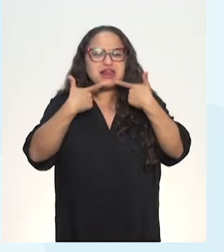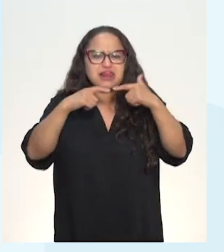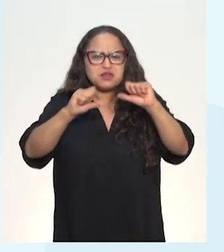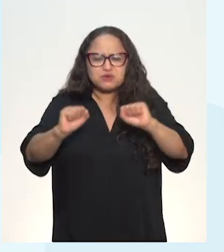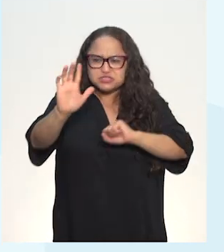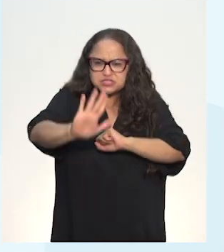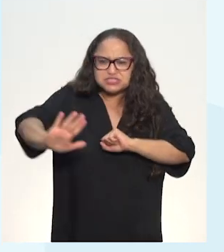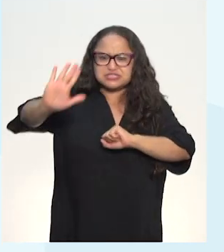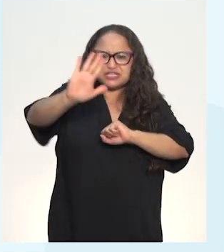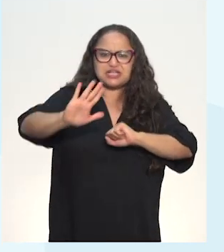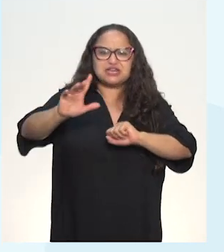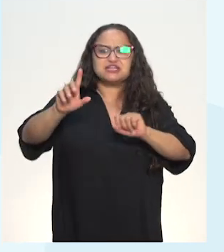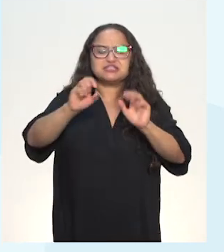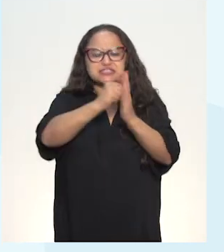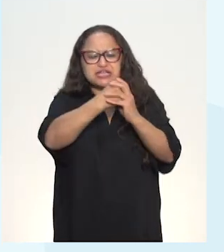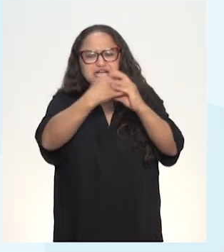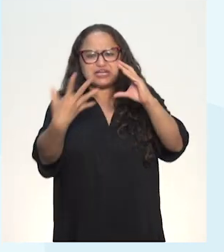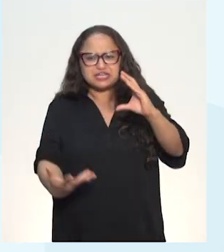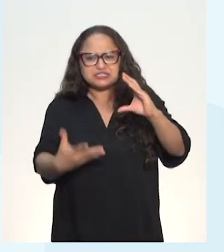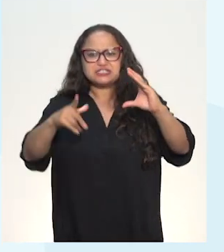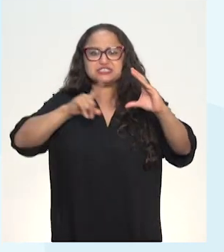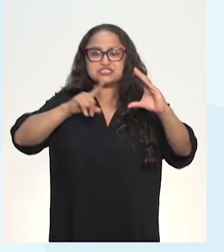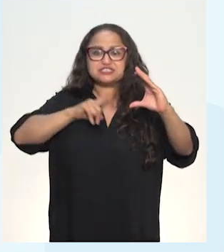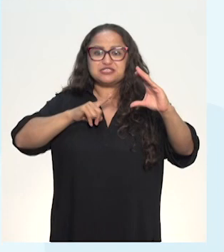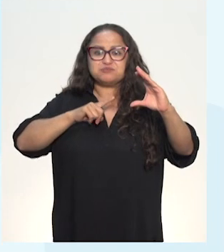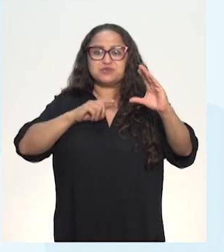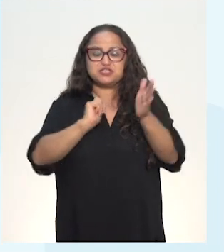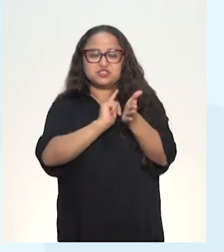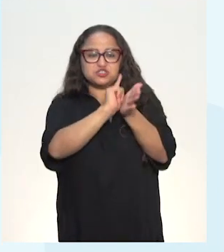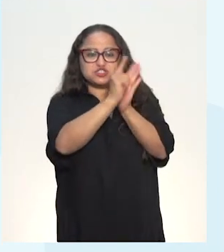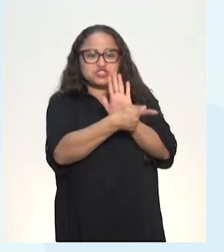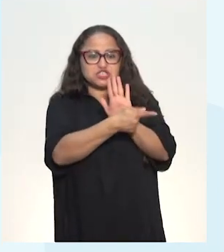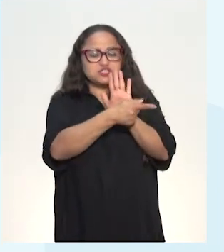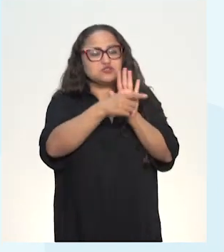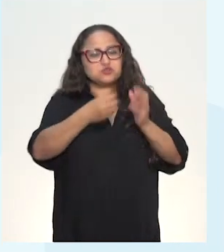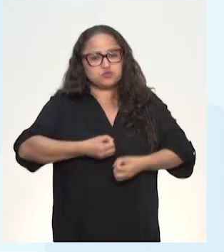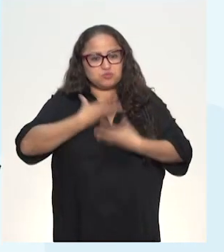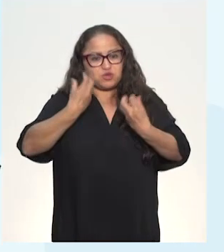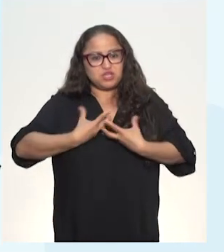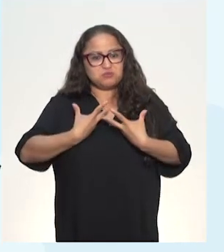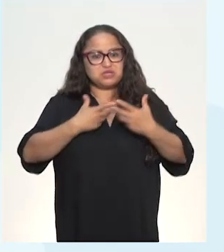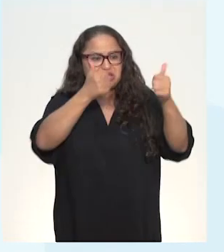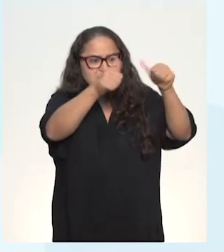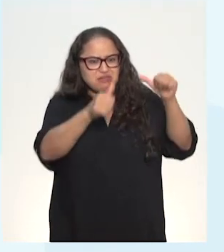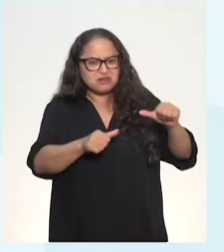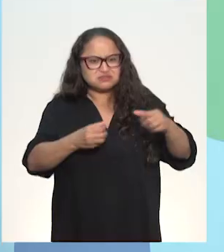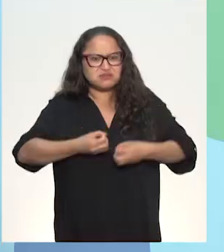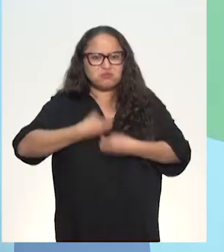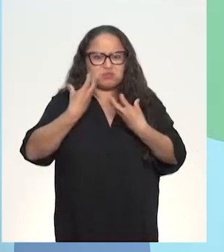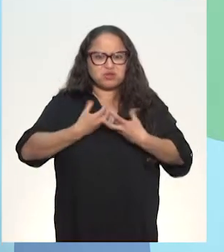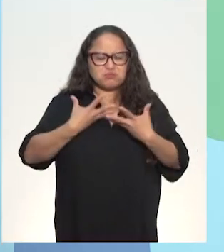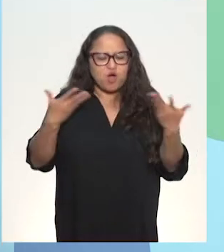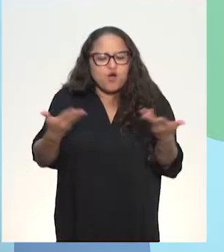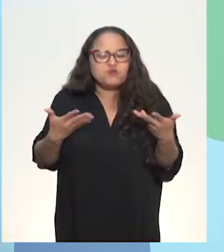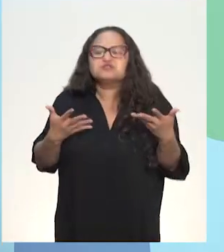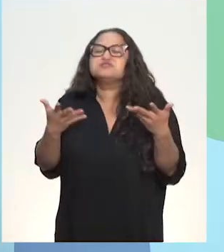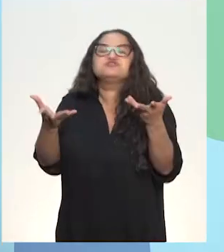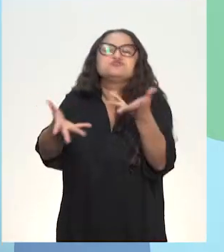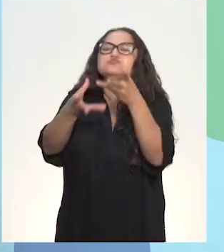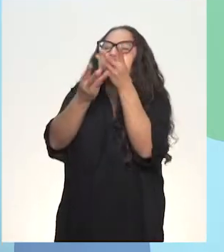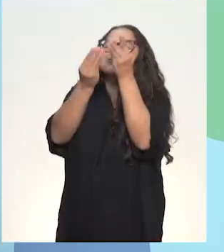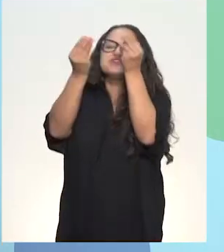textual de poema e analisar um poema tecendo relações com o cotidiano. Então, hoje vai ser uma aula poética. Vai ser uma